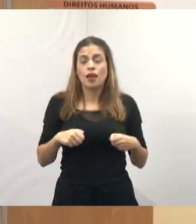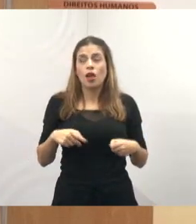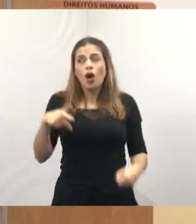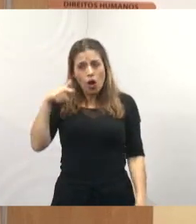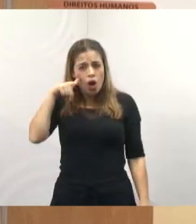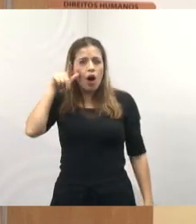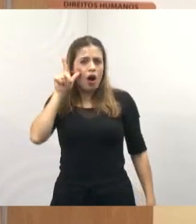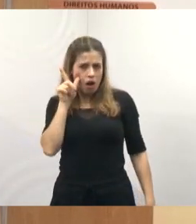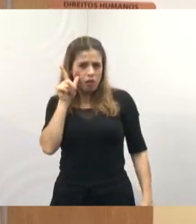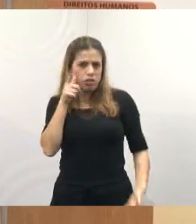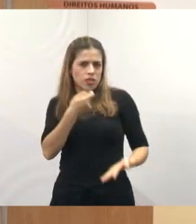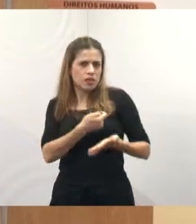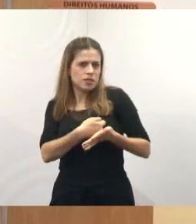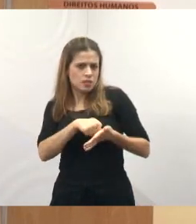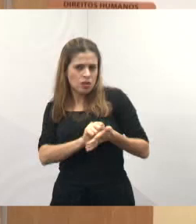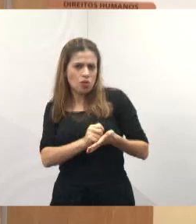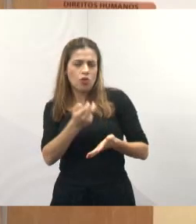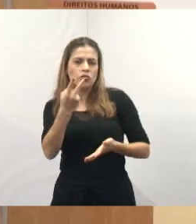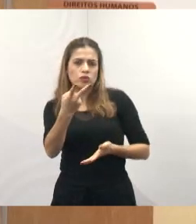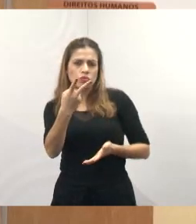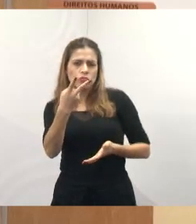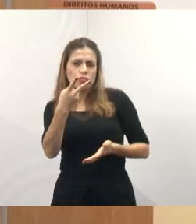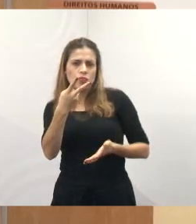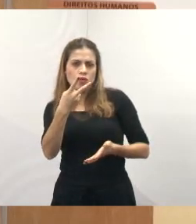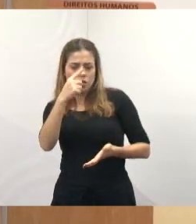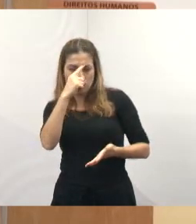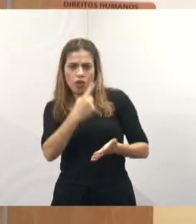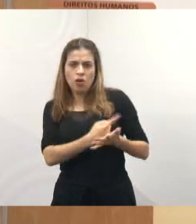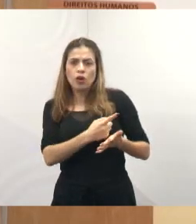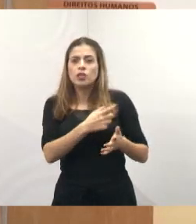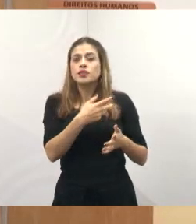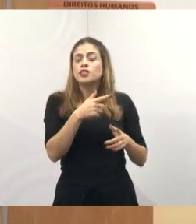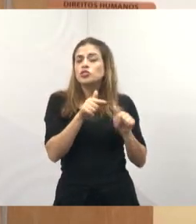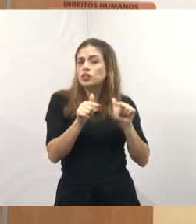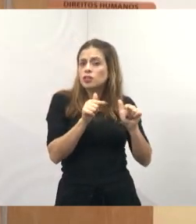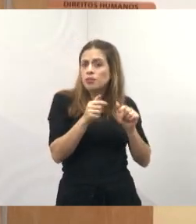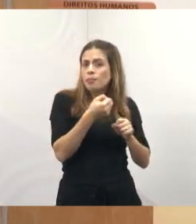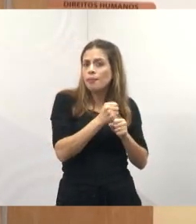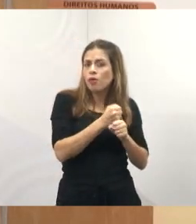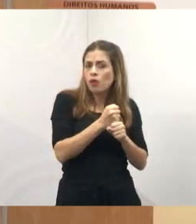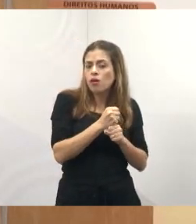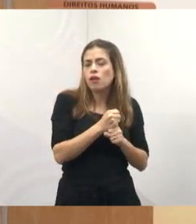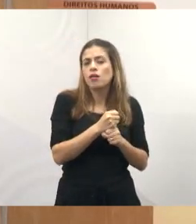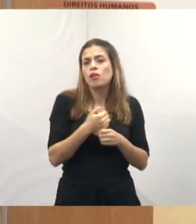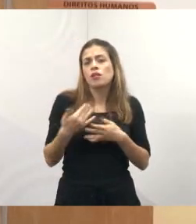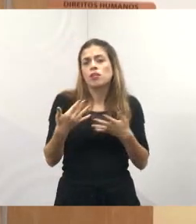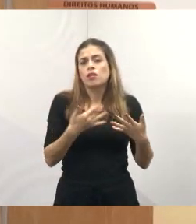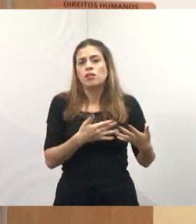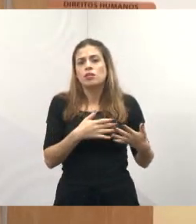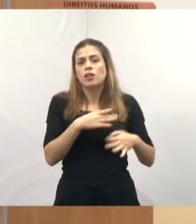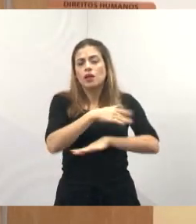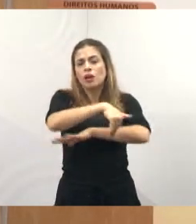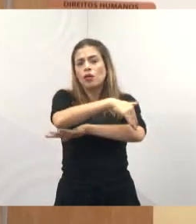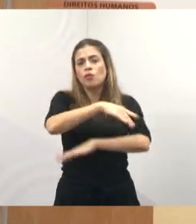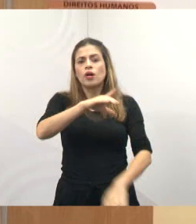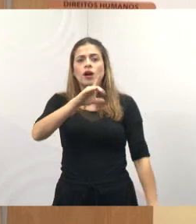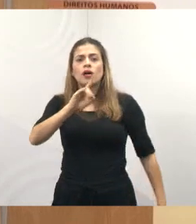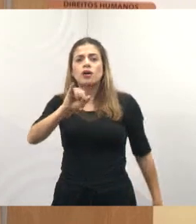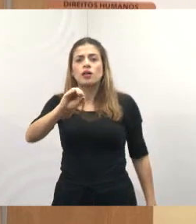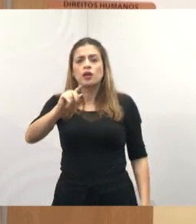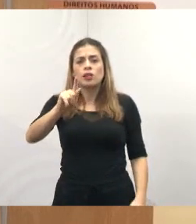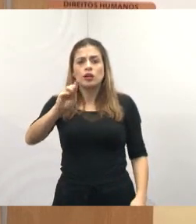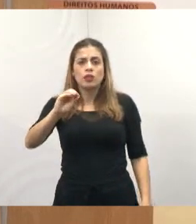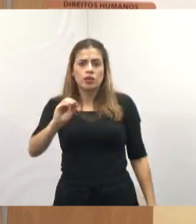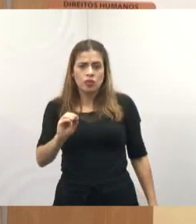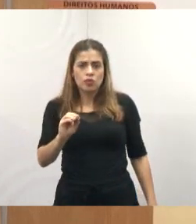mesmo assinou aí 2 ordens de serviço, né, para atender o povo ali da Diogo Fonte, do Tanquinho. né, que sofre muito